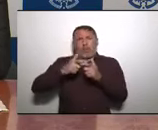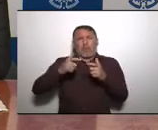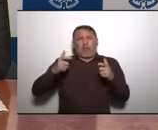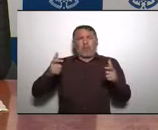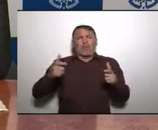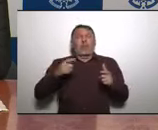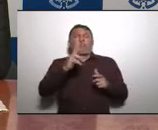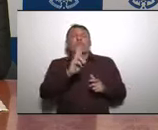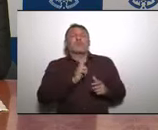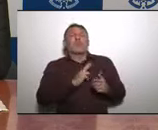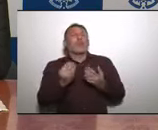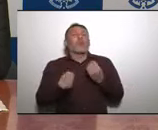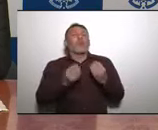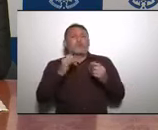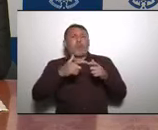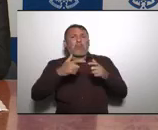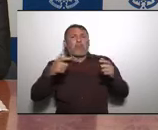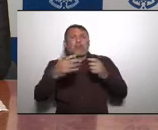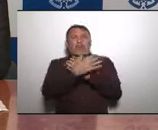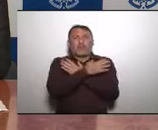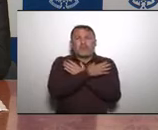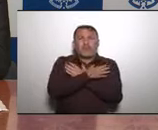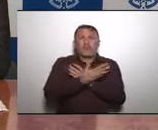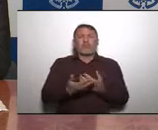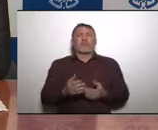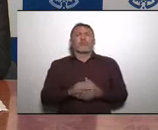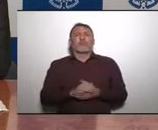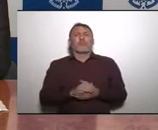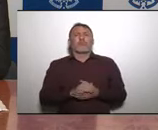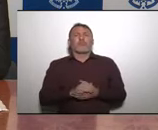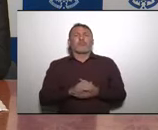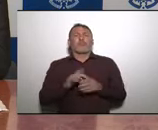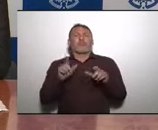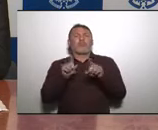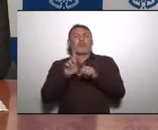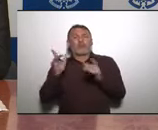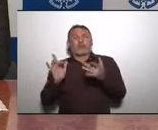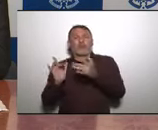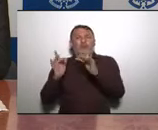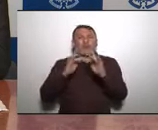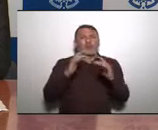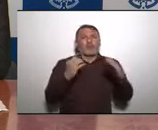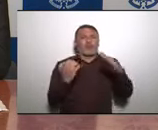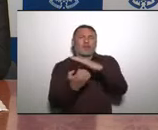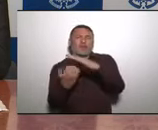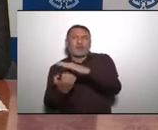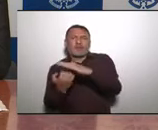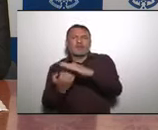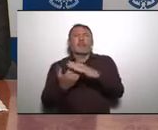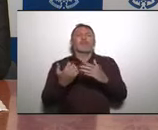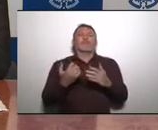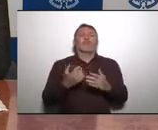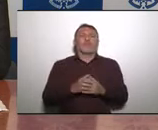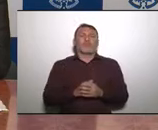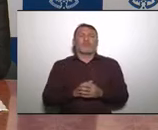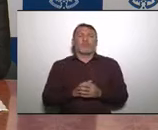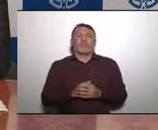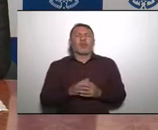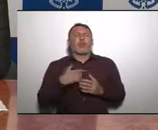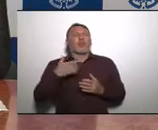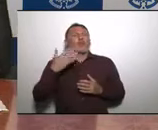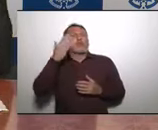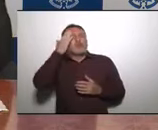pressão realmente, principalmente das entidades patronais, né, de que haja uma abertura, senão vai haver mais demissões e tal. Eu